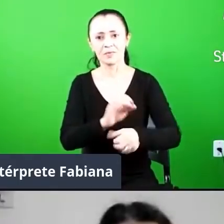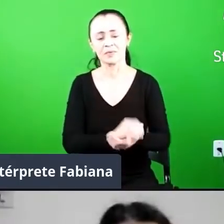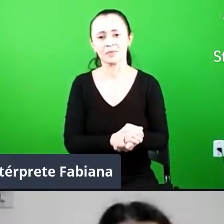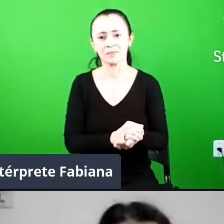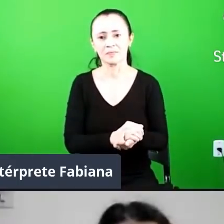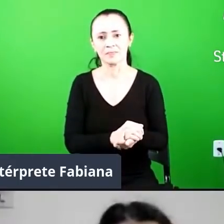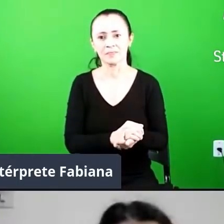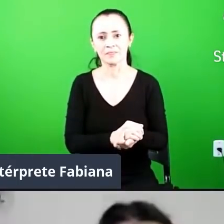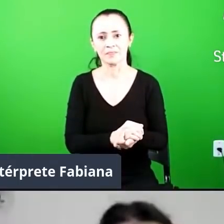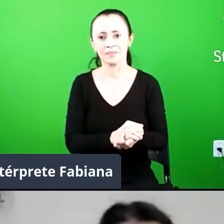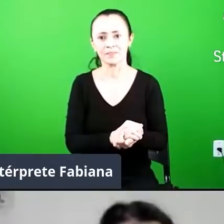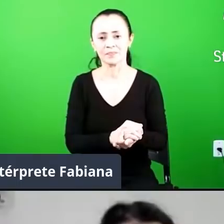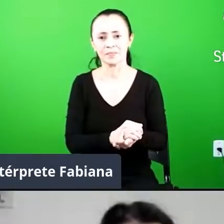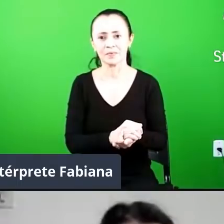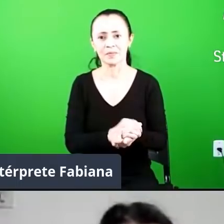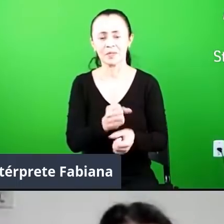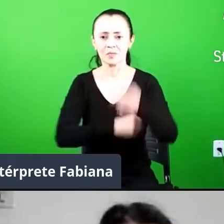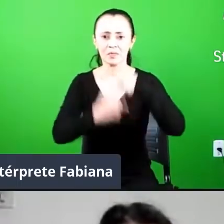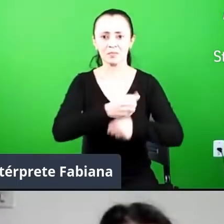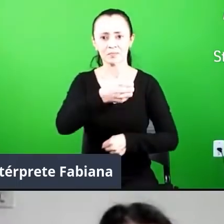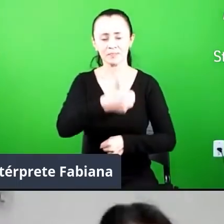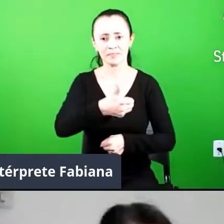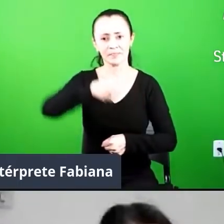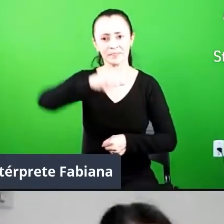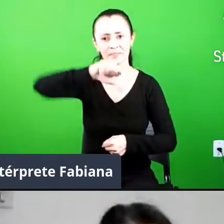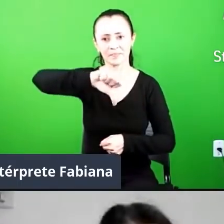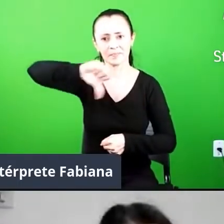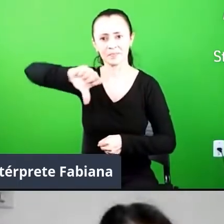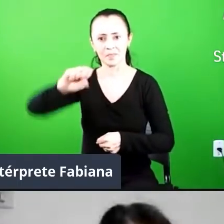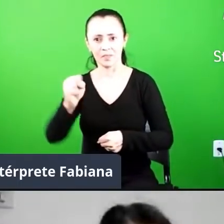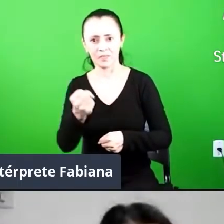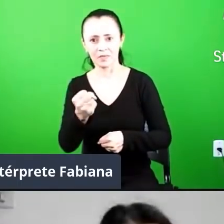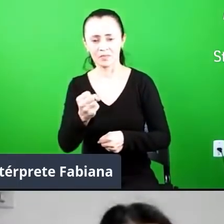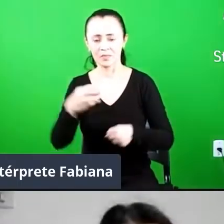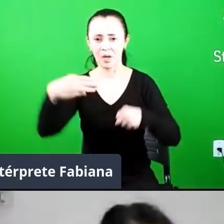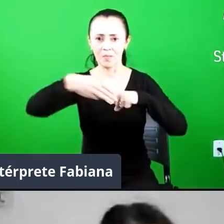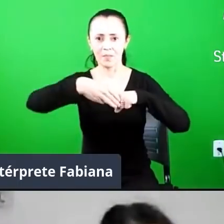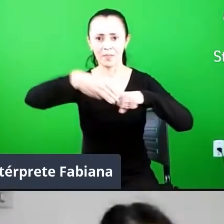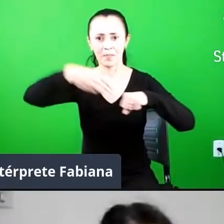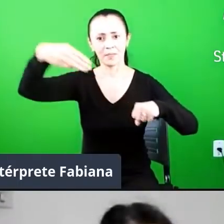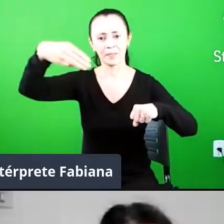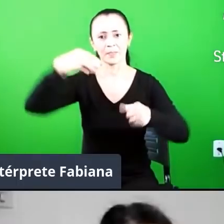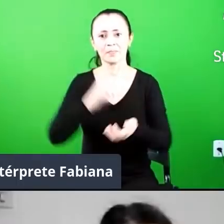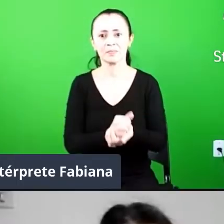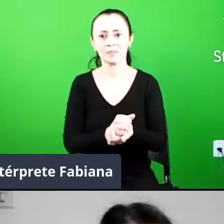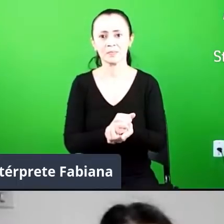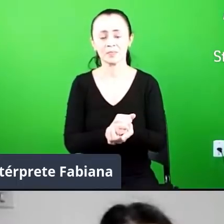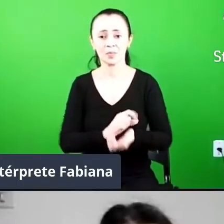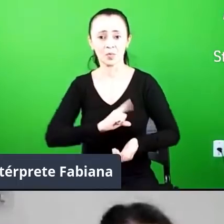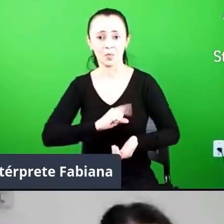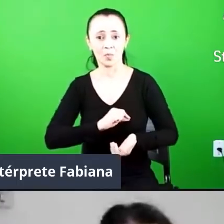de Mato Grosso do Sul em 1998, mestrado em Educação pela Universidade Católica Dom Bosco em